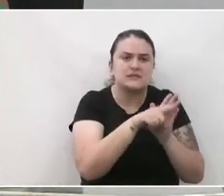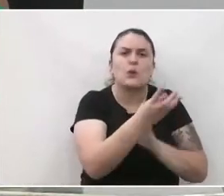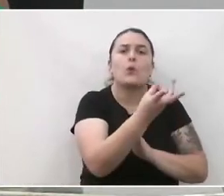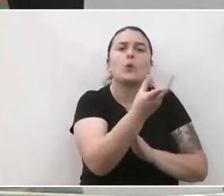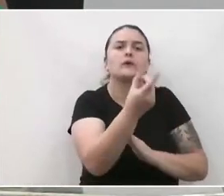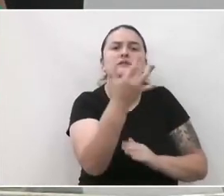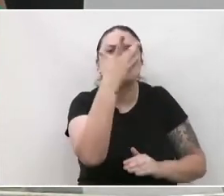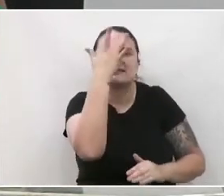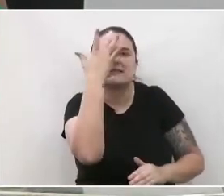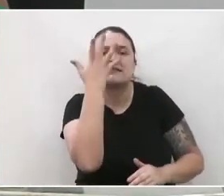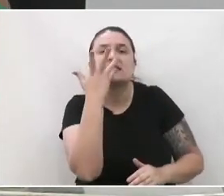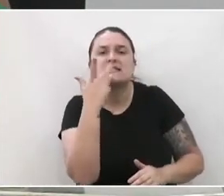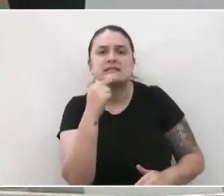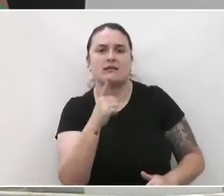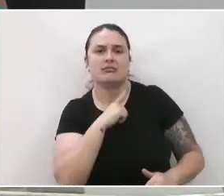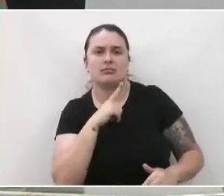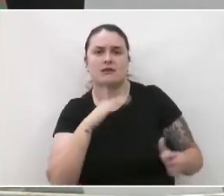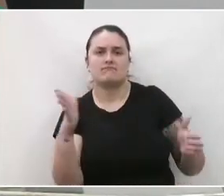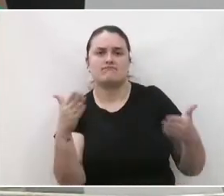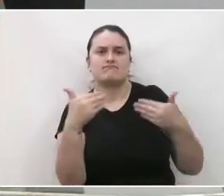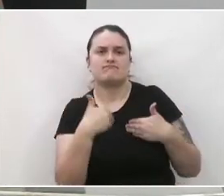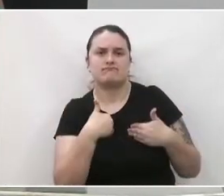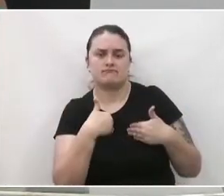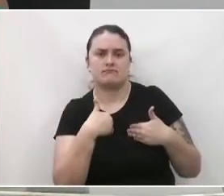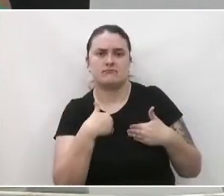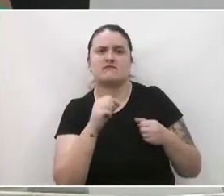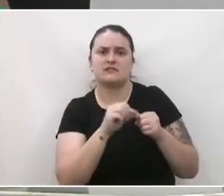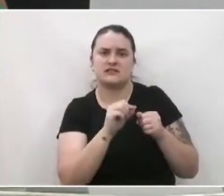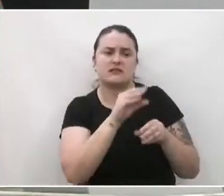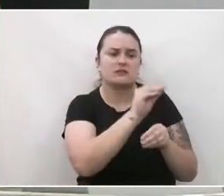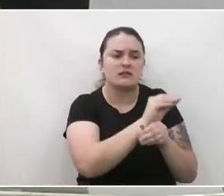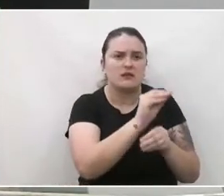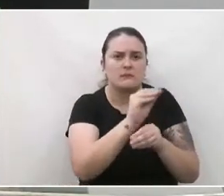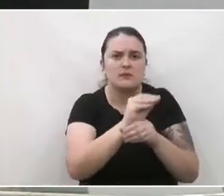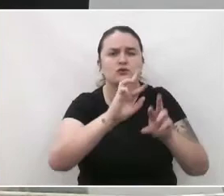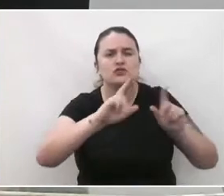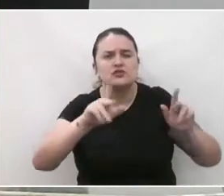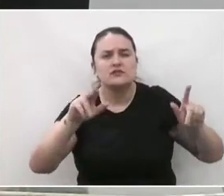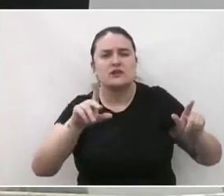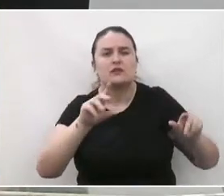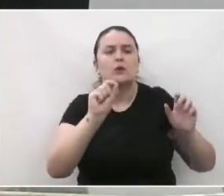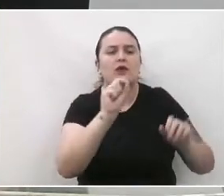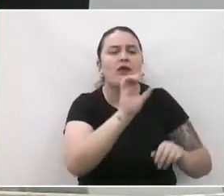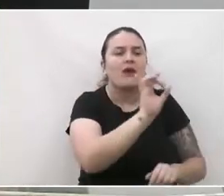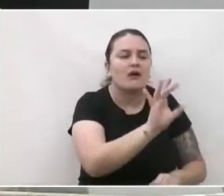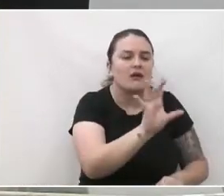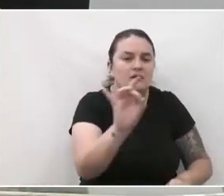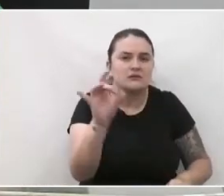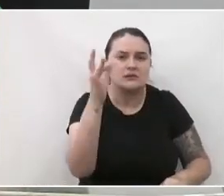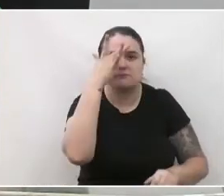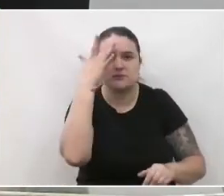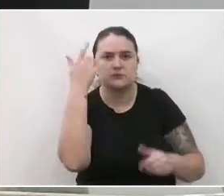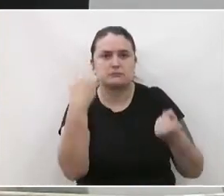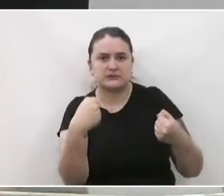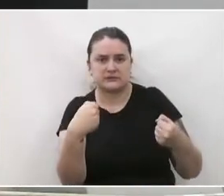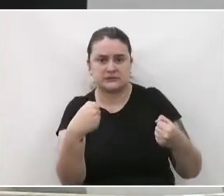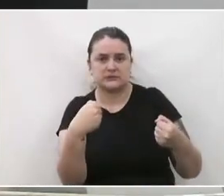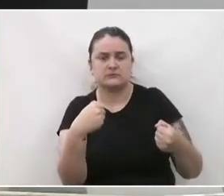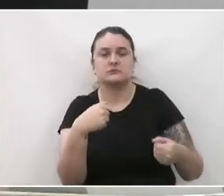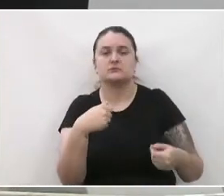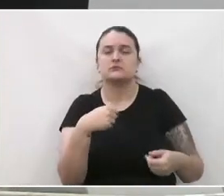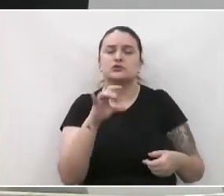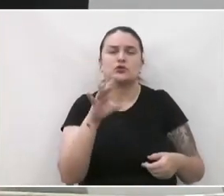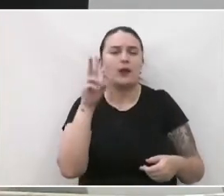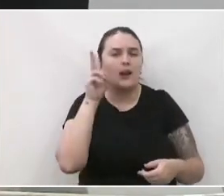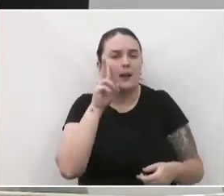poder fazer um tratamento diferenciado de acordo à necessidade de cada um. Então, assim, era isso que eu queria lembrar essa